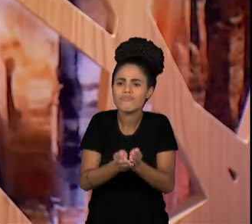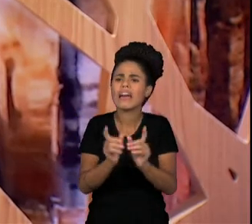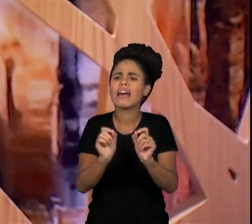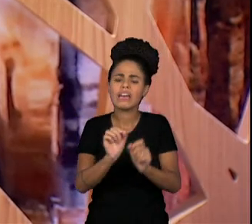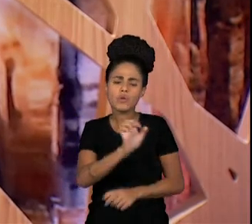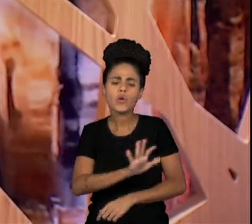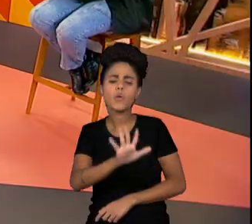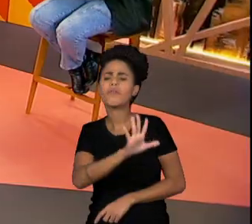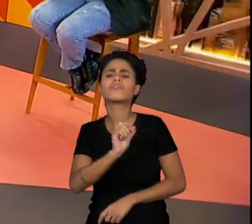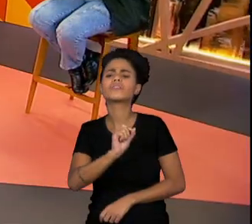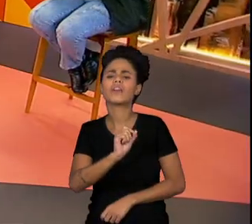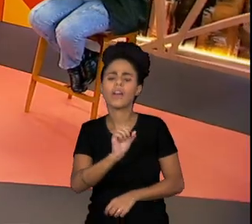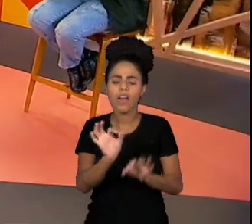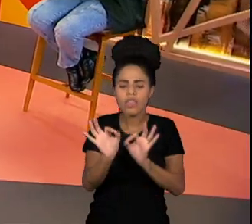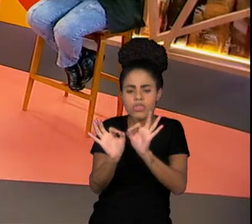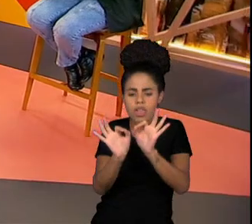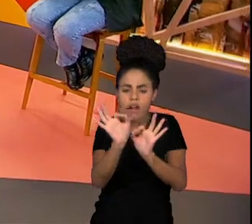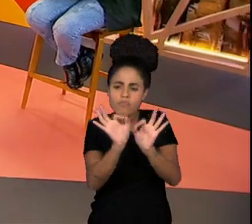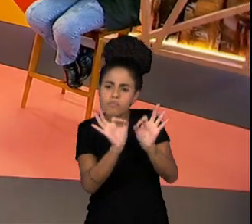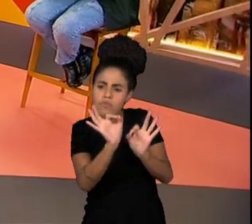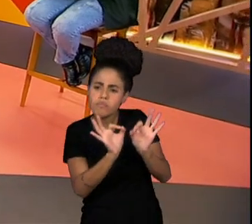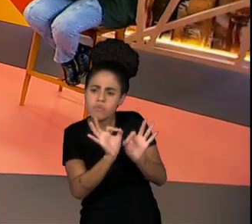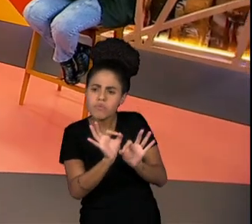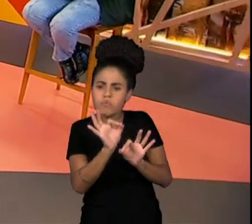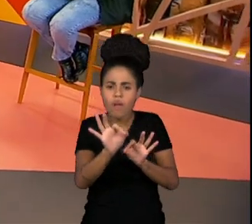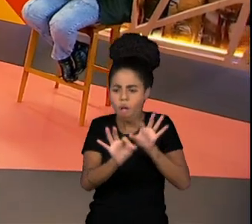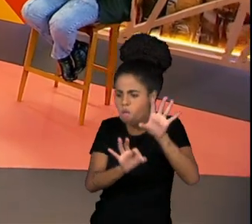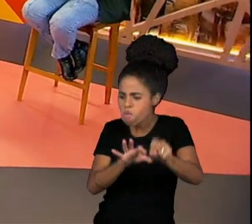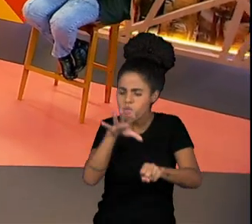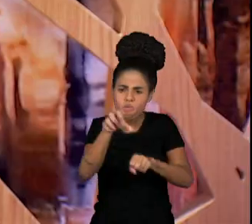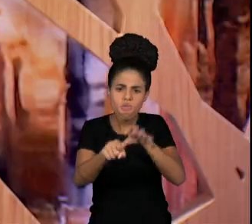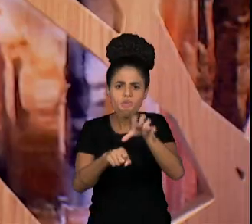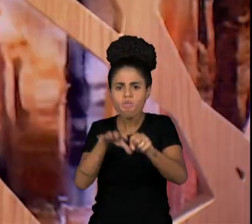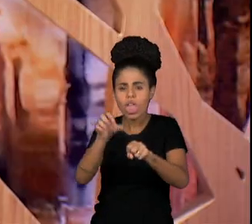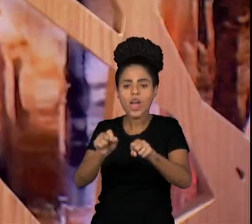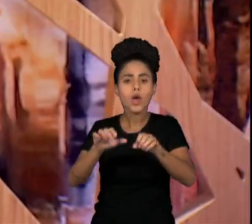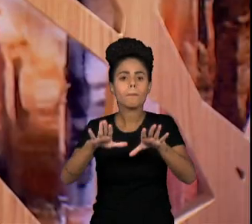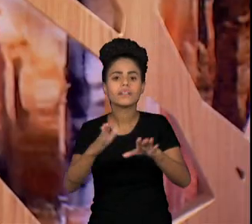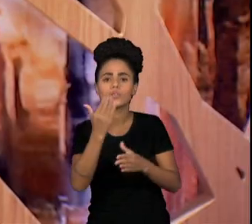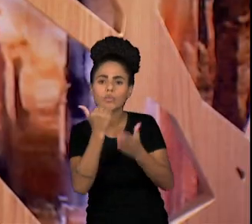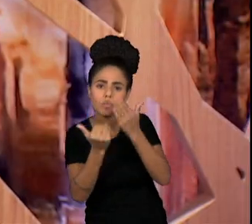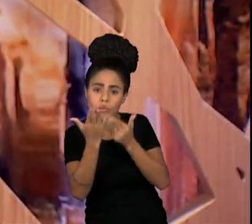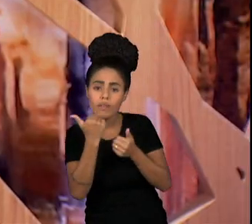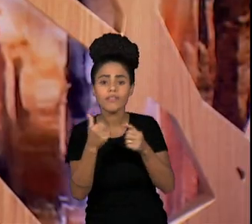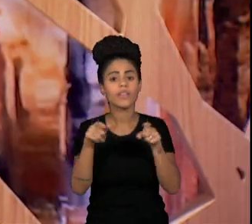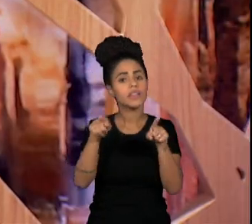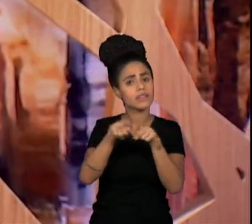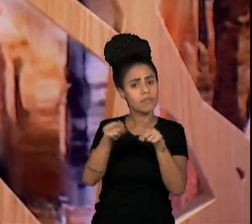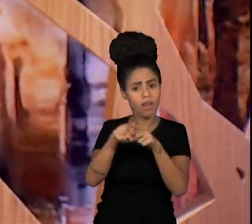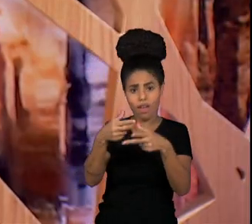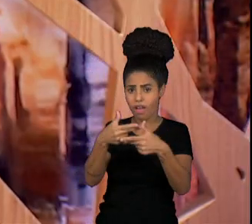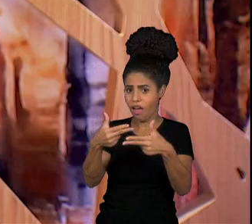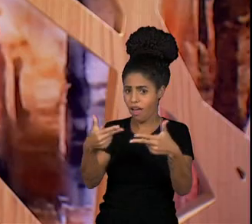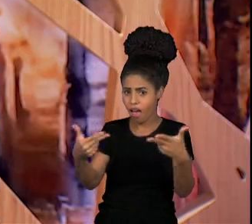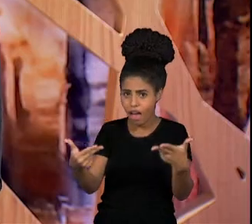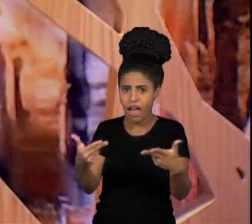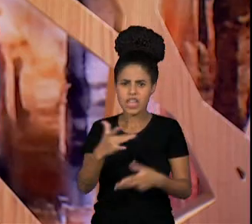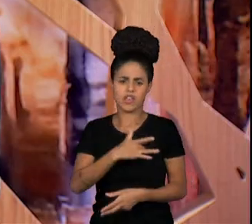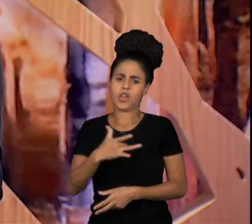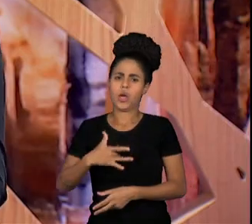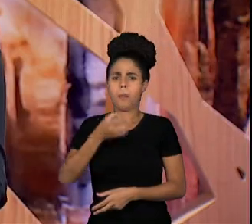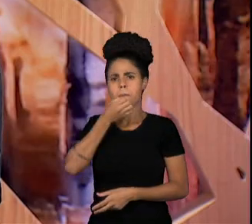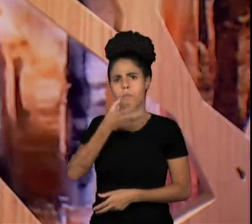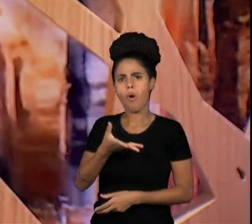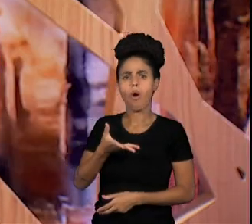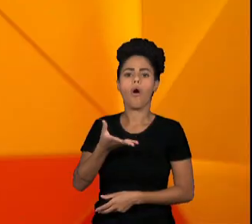se apoderando. A questão do alimento, que a gente fala, não, mas alimento saudável, agora tem tudo, não, alimento